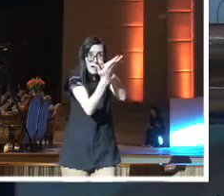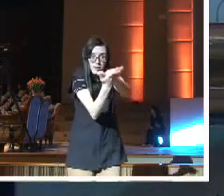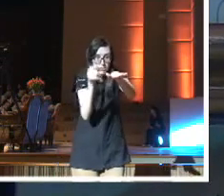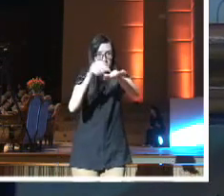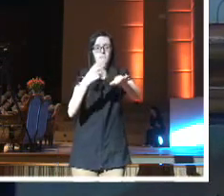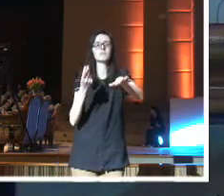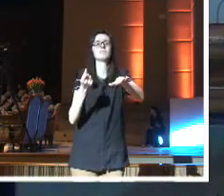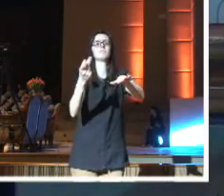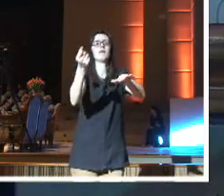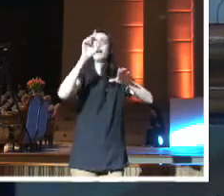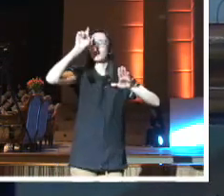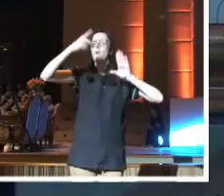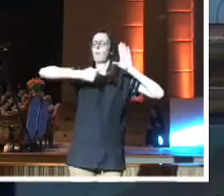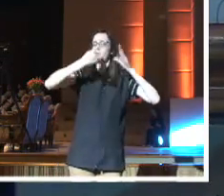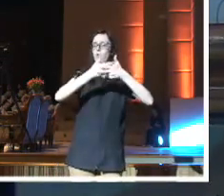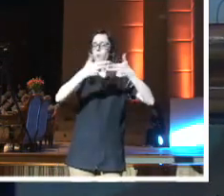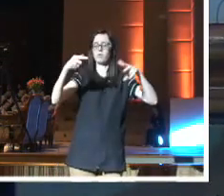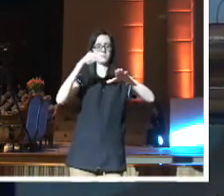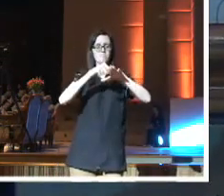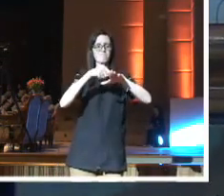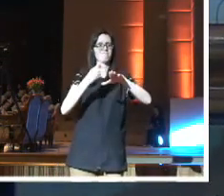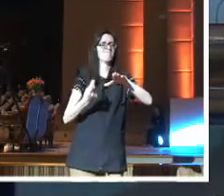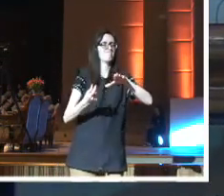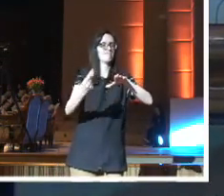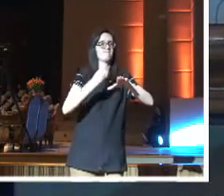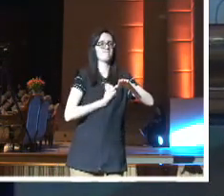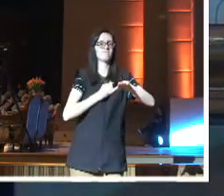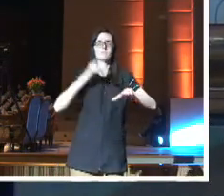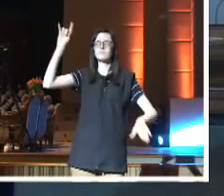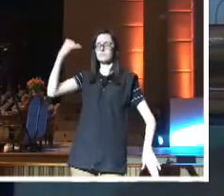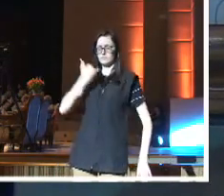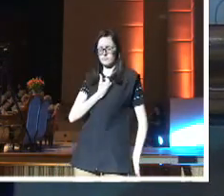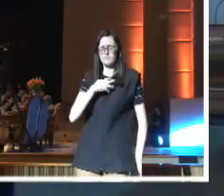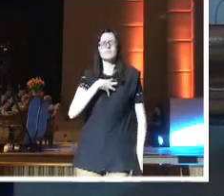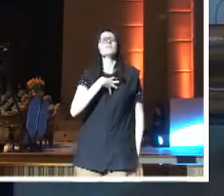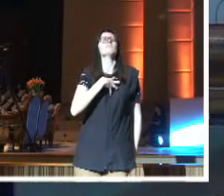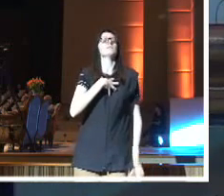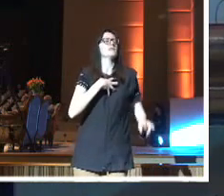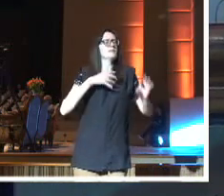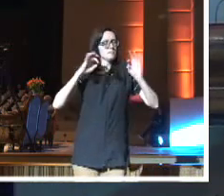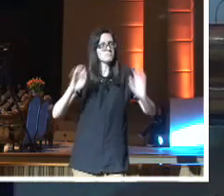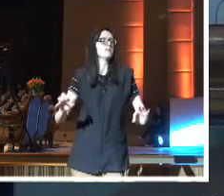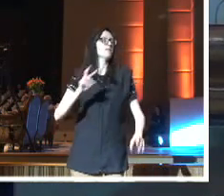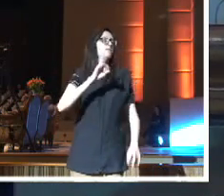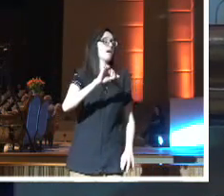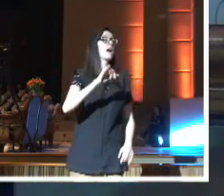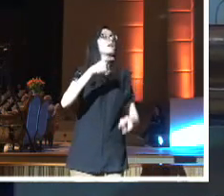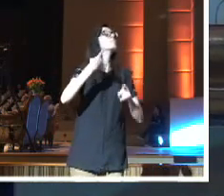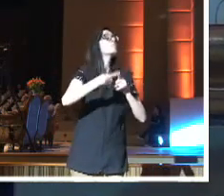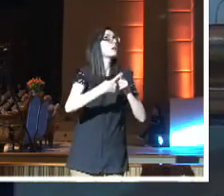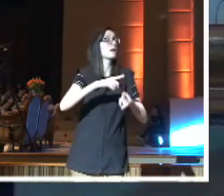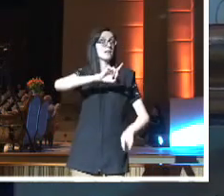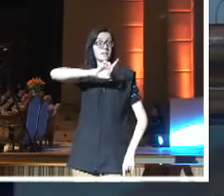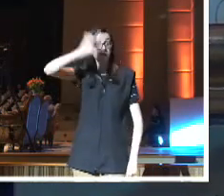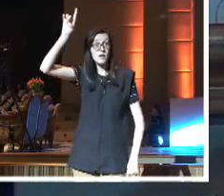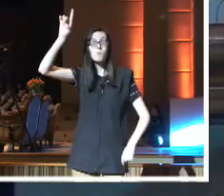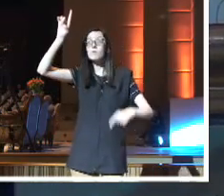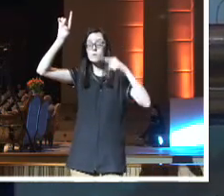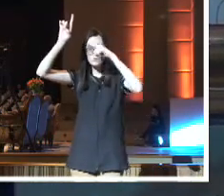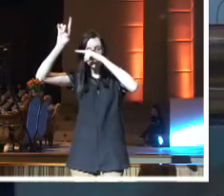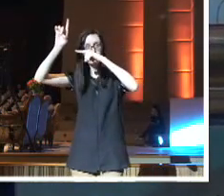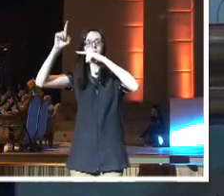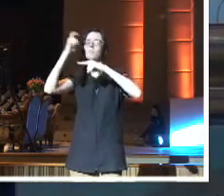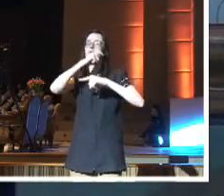todas as promessas do Senhor ao nosso coração, elas vão se cumprir, porque Ele é o Deus que